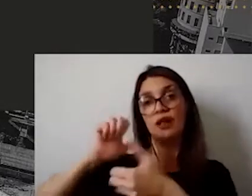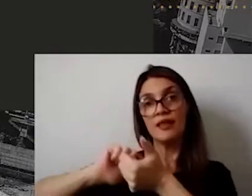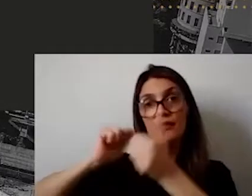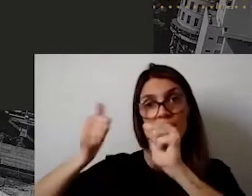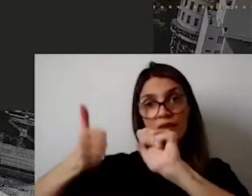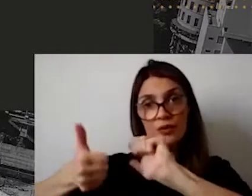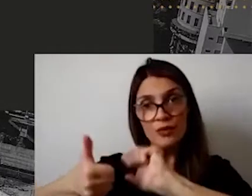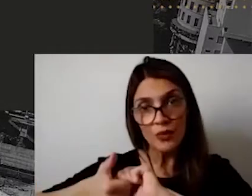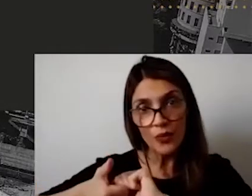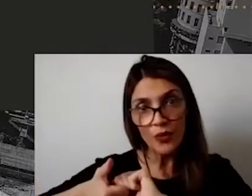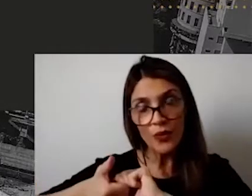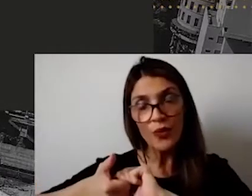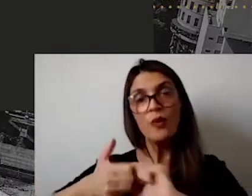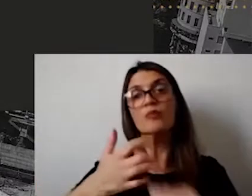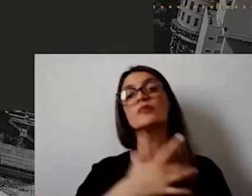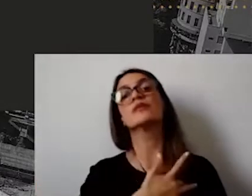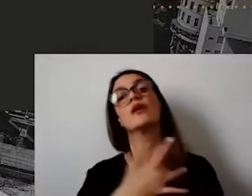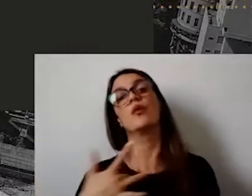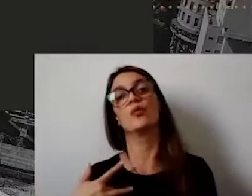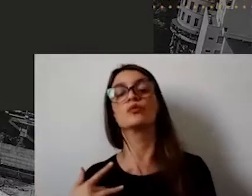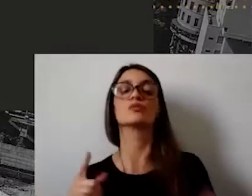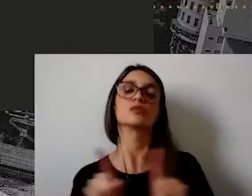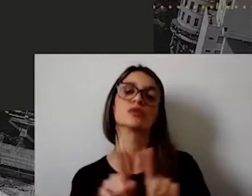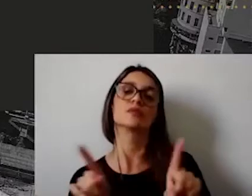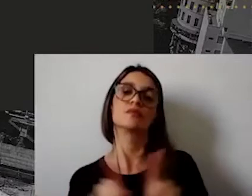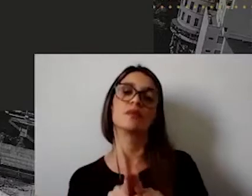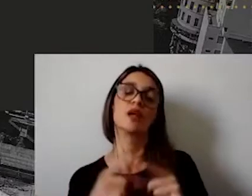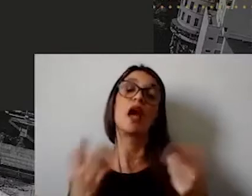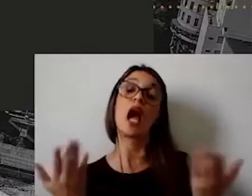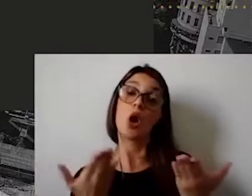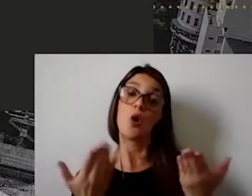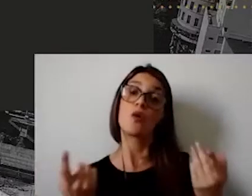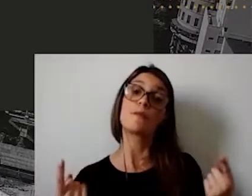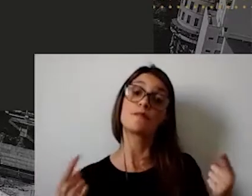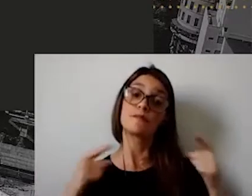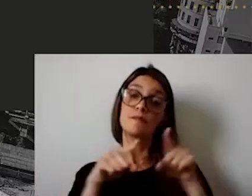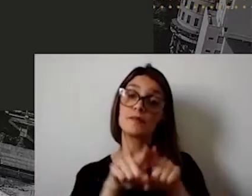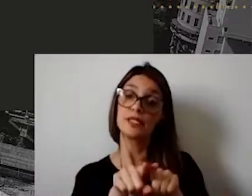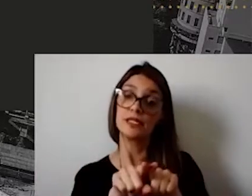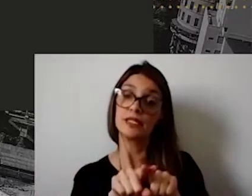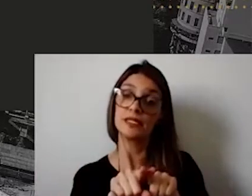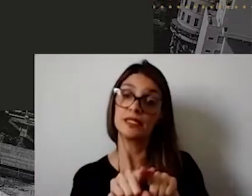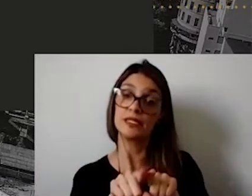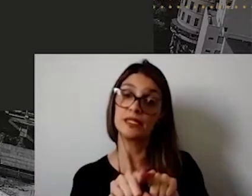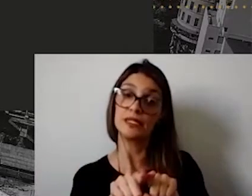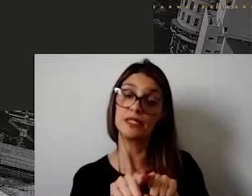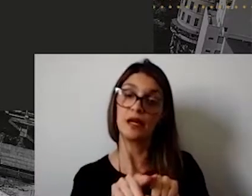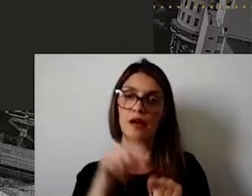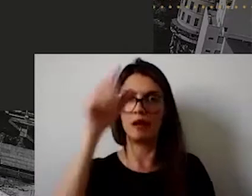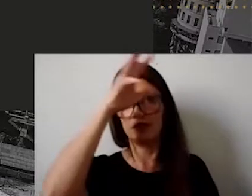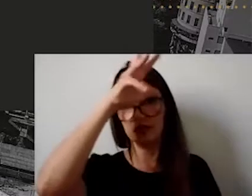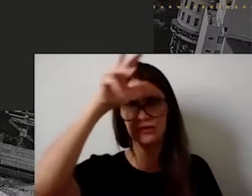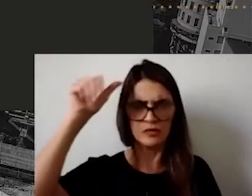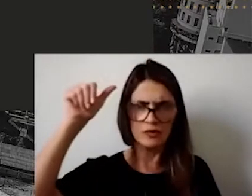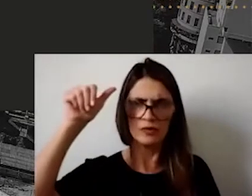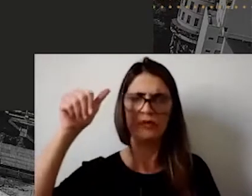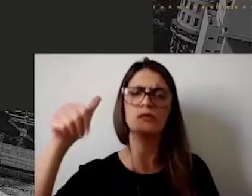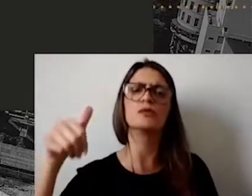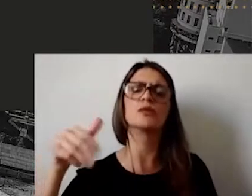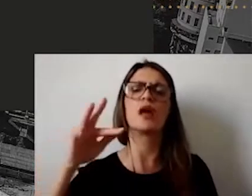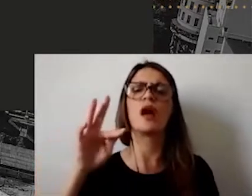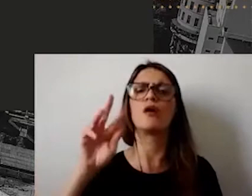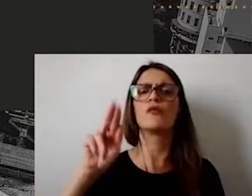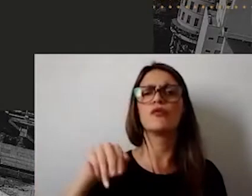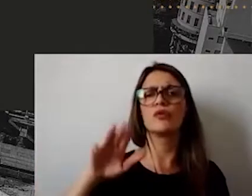a questão de saúde e agora, fruto de uma parceria com a Universidade Estadual do Amazonas, a FUNAT, a